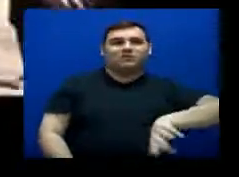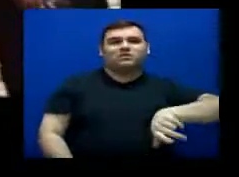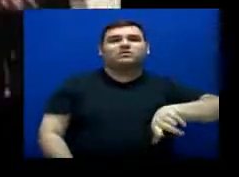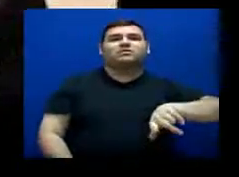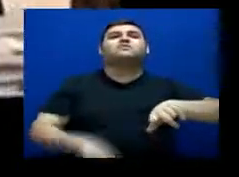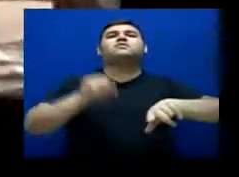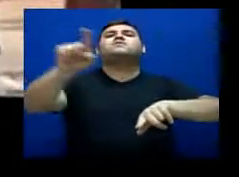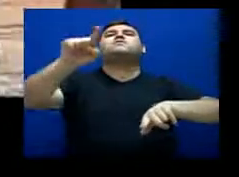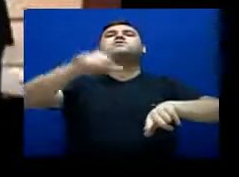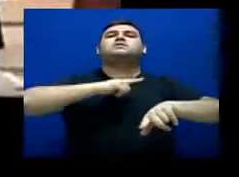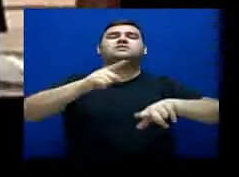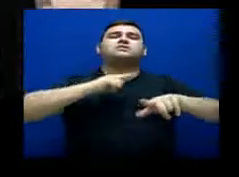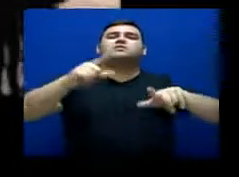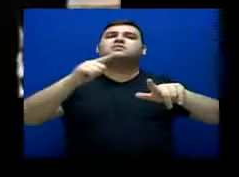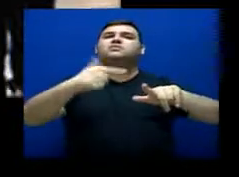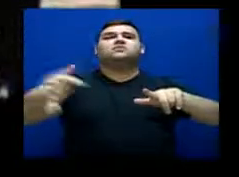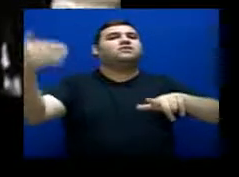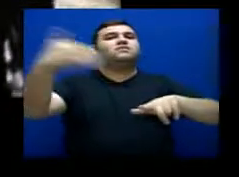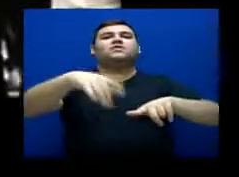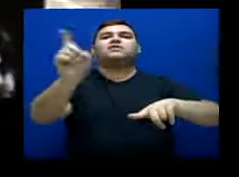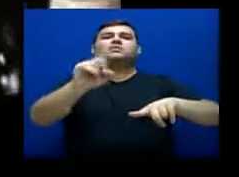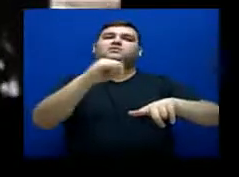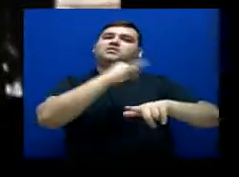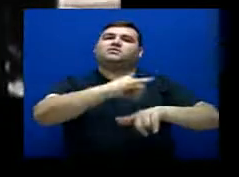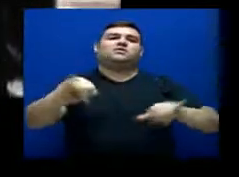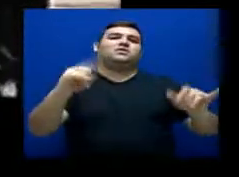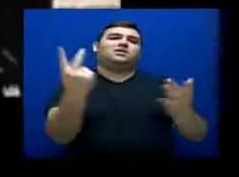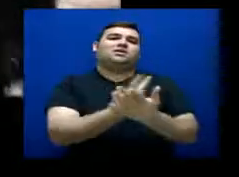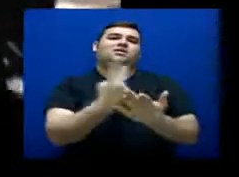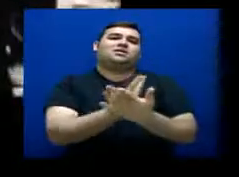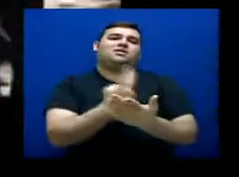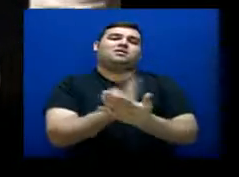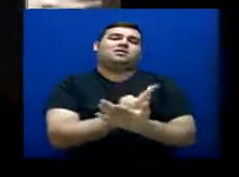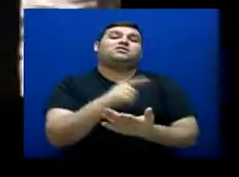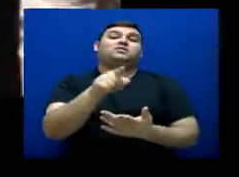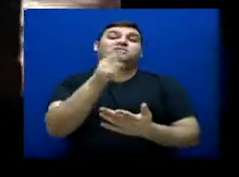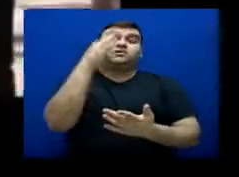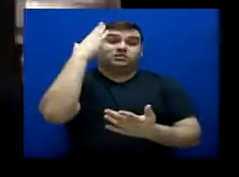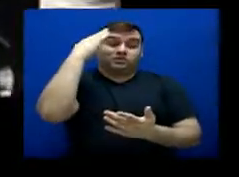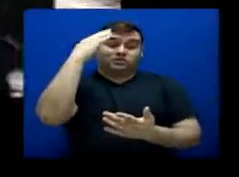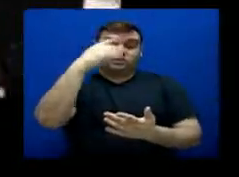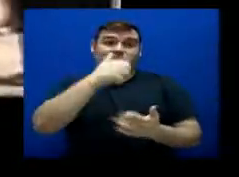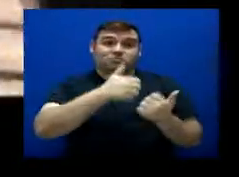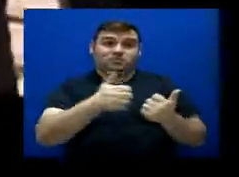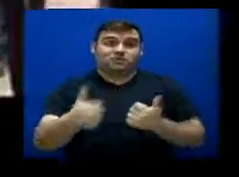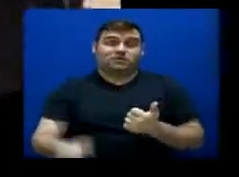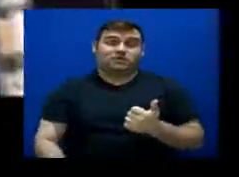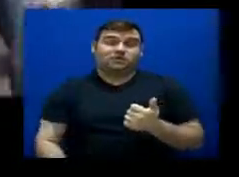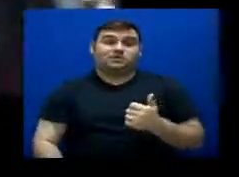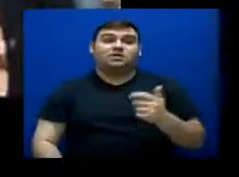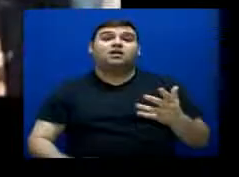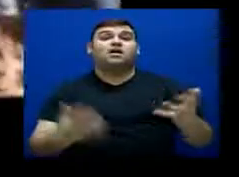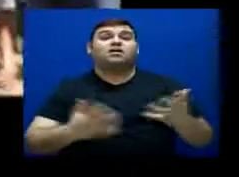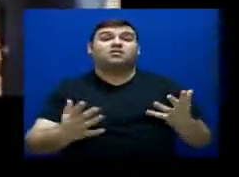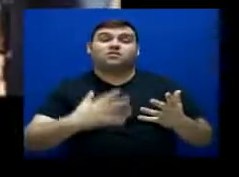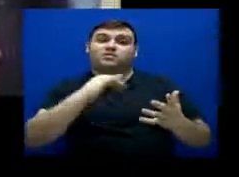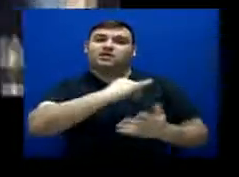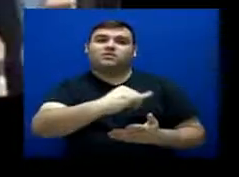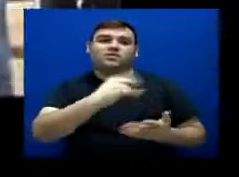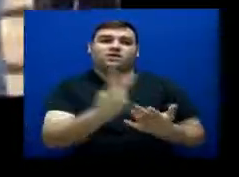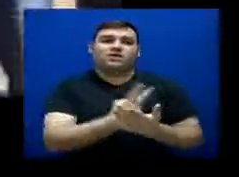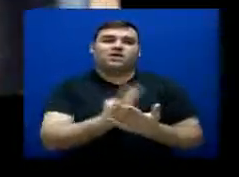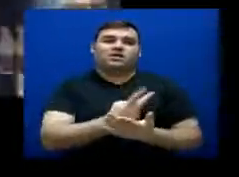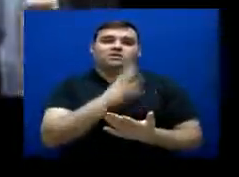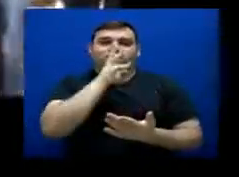para isso, vocês o fizeram. Não, não veio, o senhor está mal informado. Eu creio que o senhor é uma pessoa do bem, está apenas mal informado.